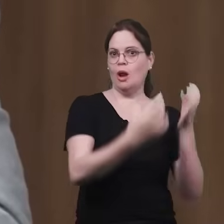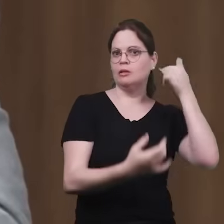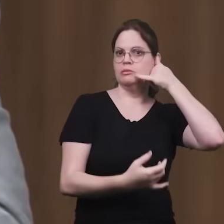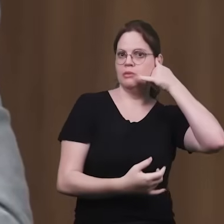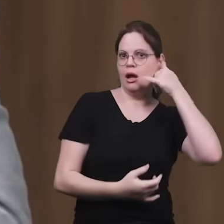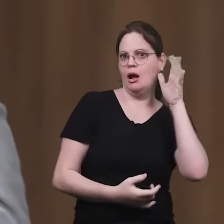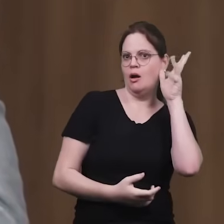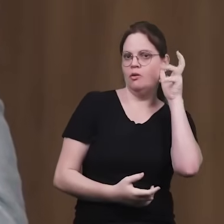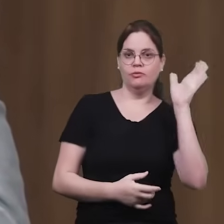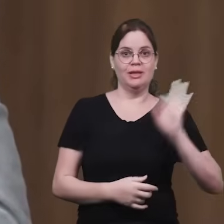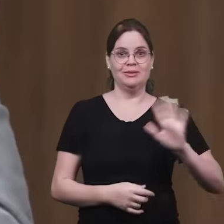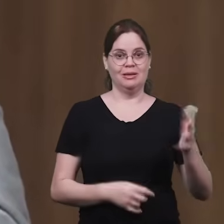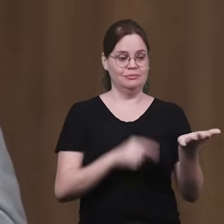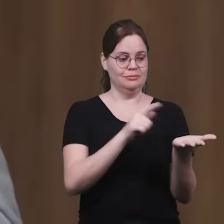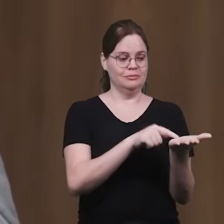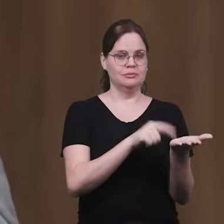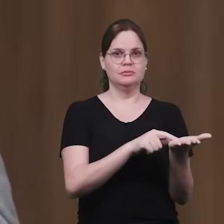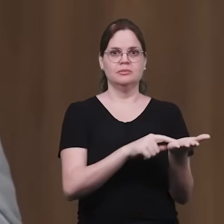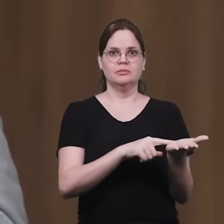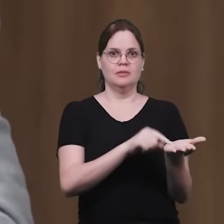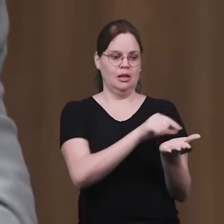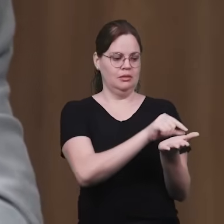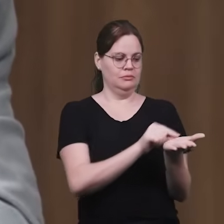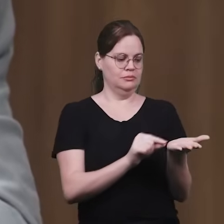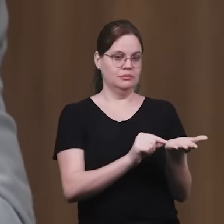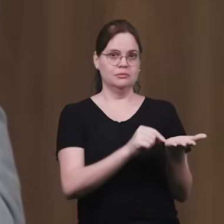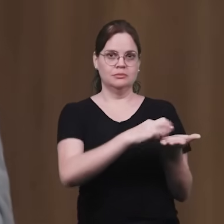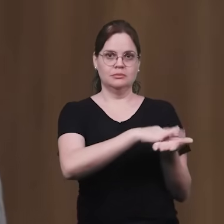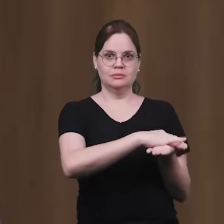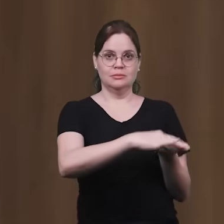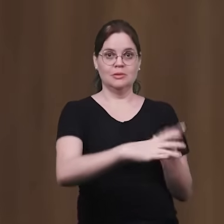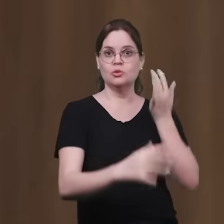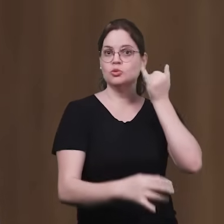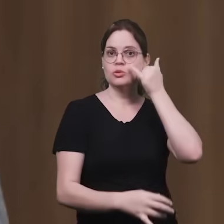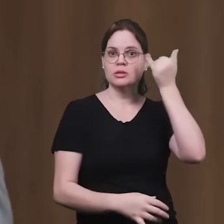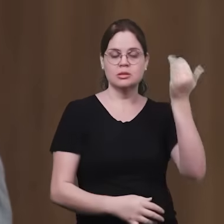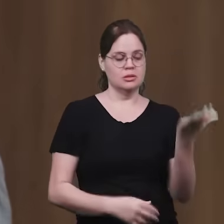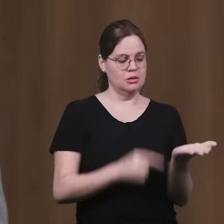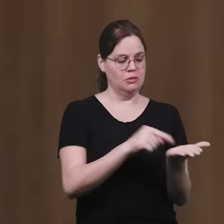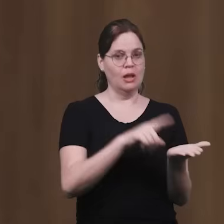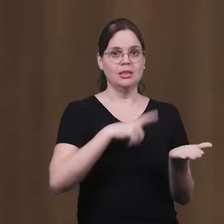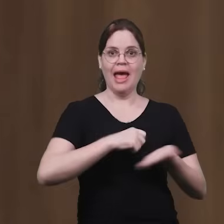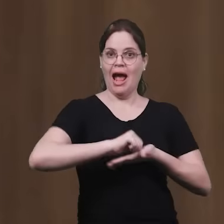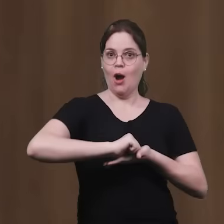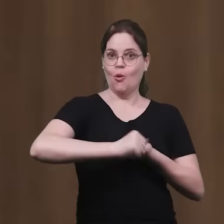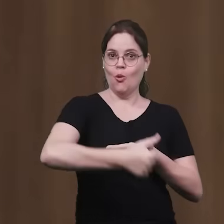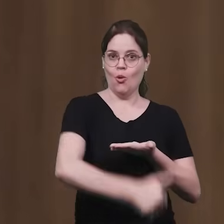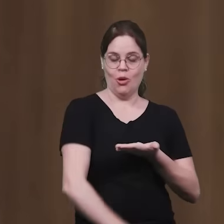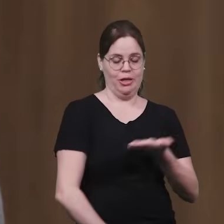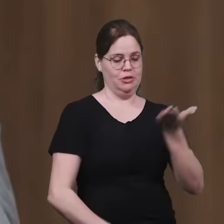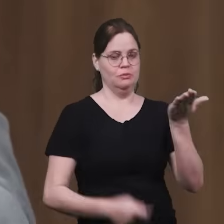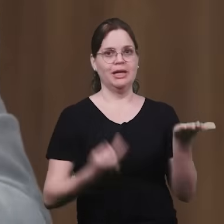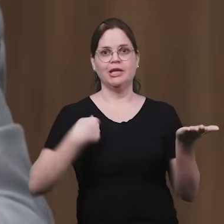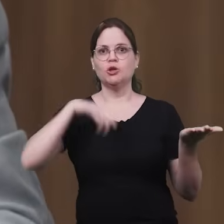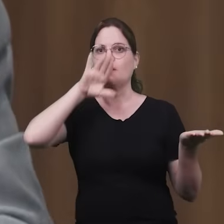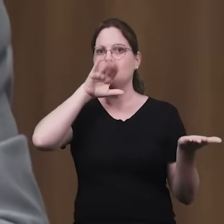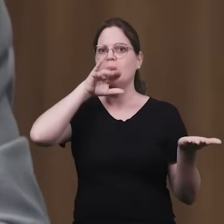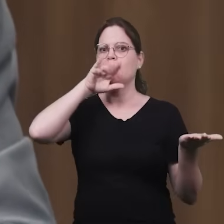lado ouvindo e me bisbilhotando. Não. Existe um elemento algorítmico que